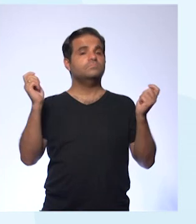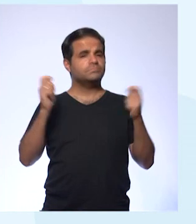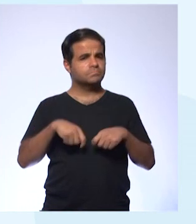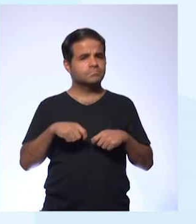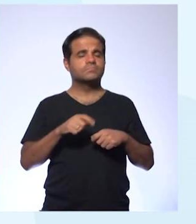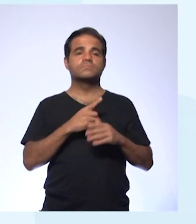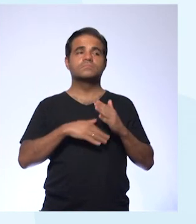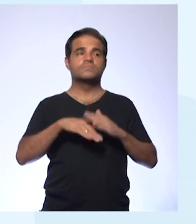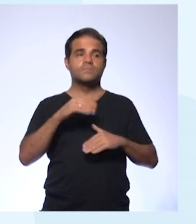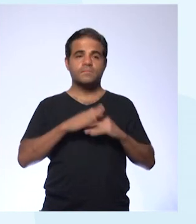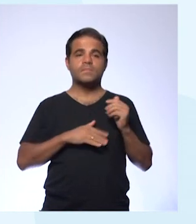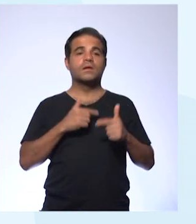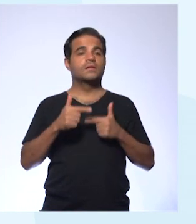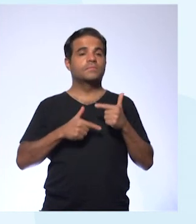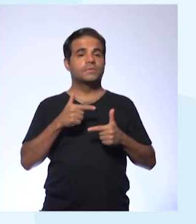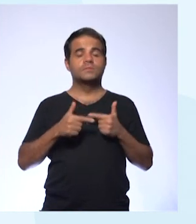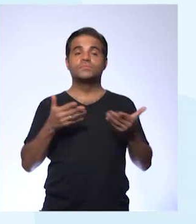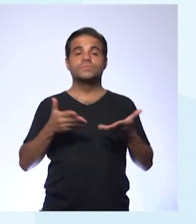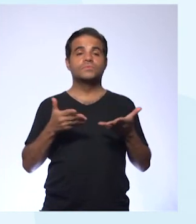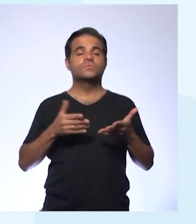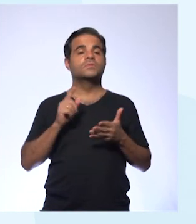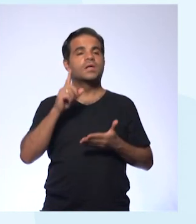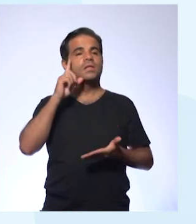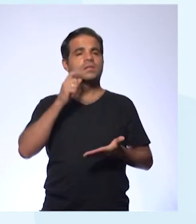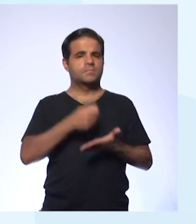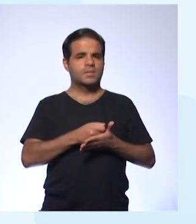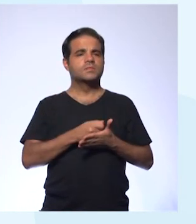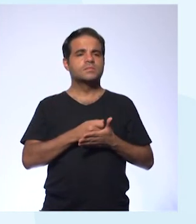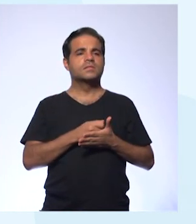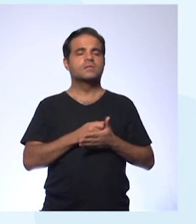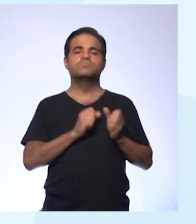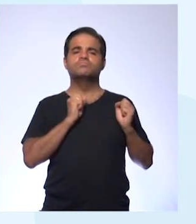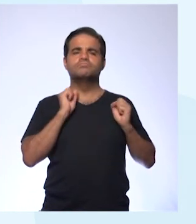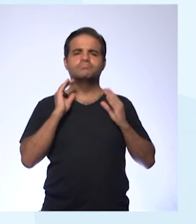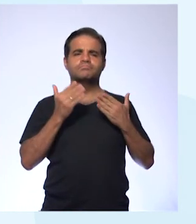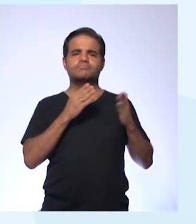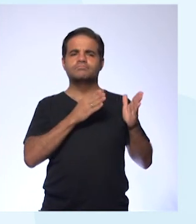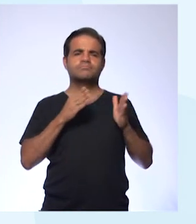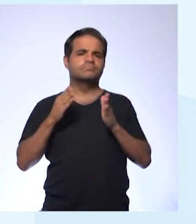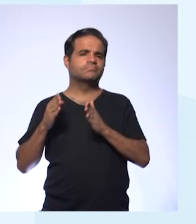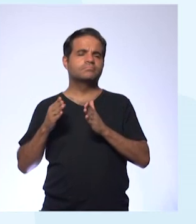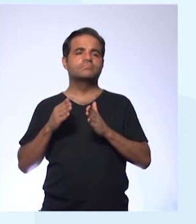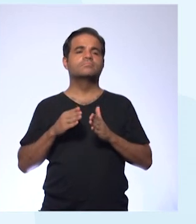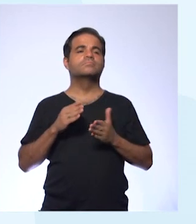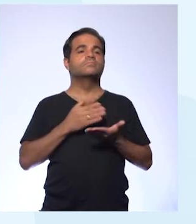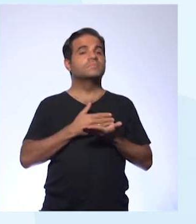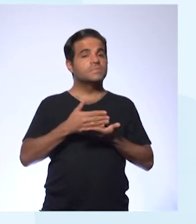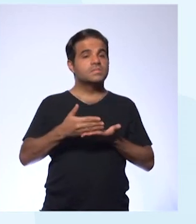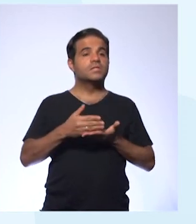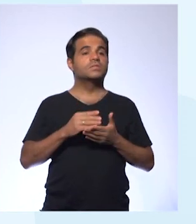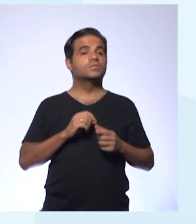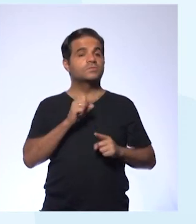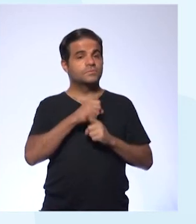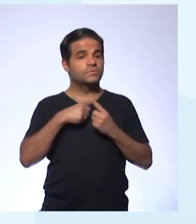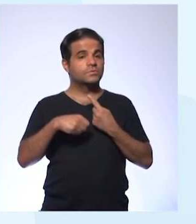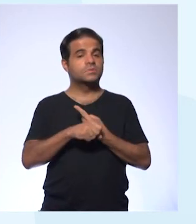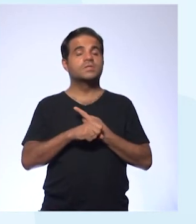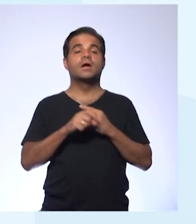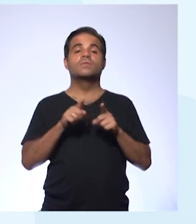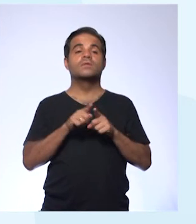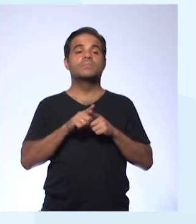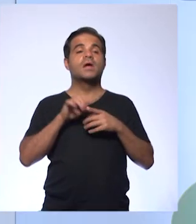competências que nós trabalharemos hoje são determinação, organização, iniciativa social